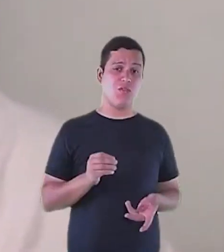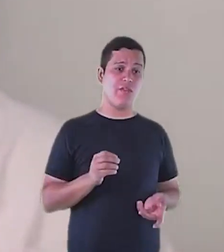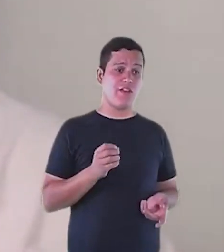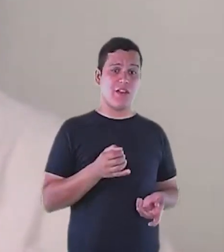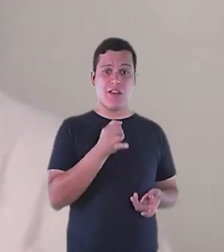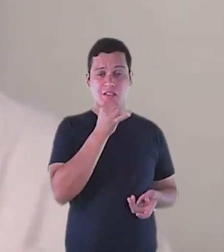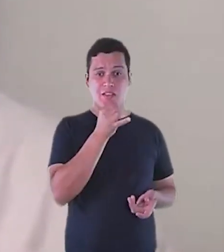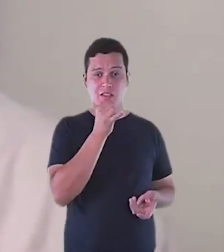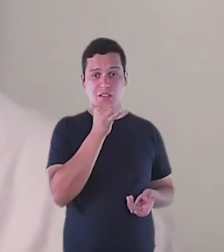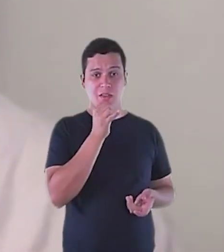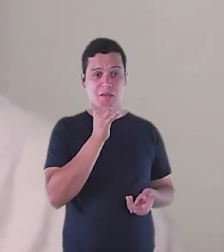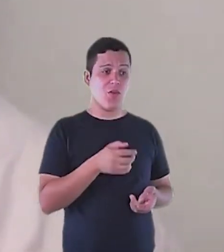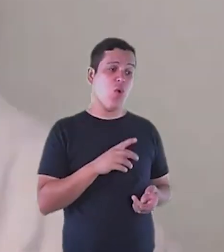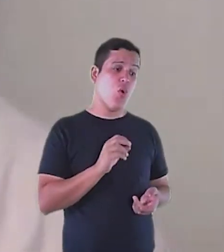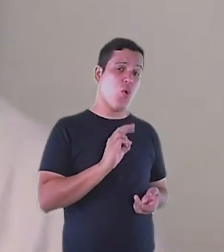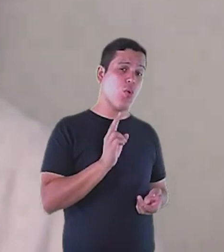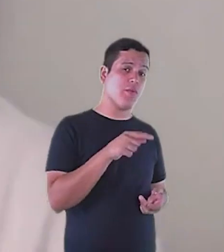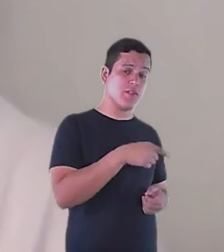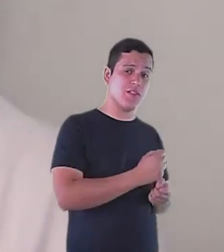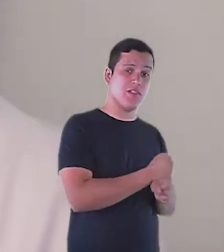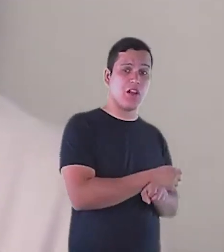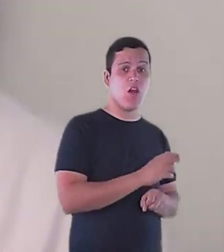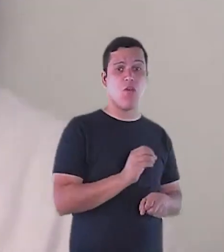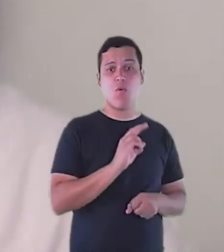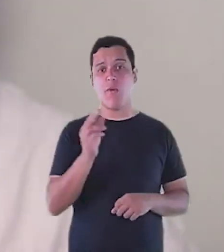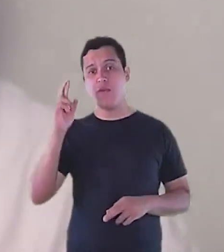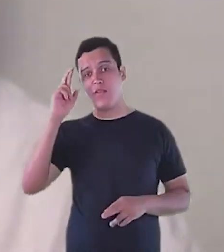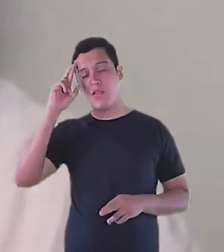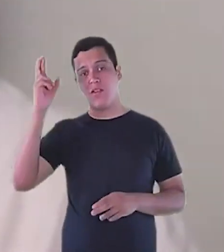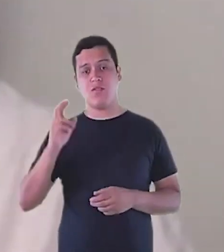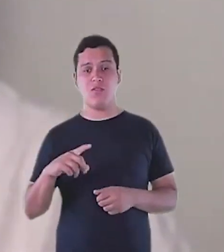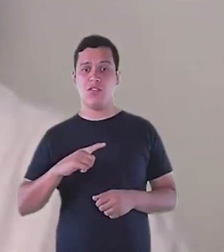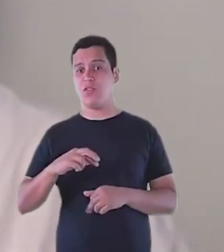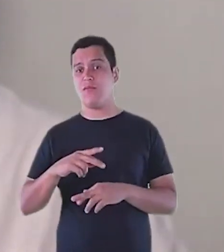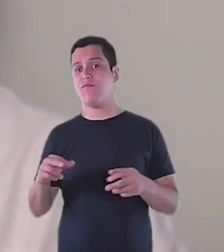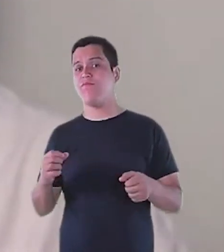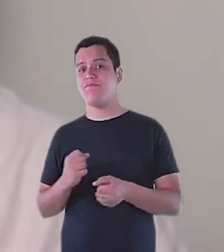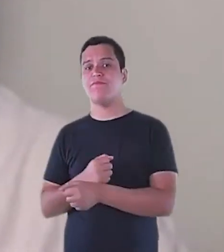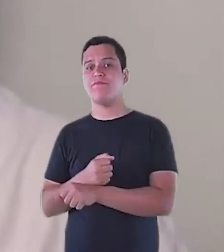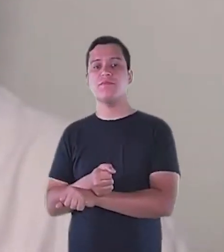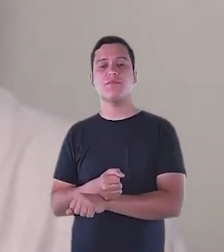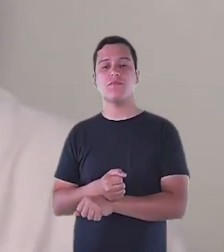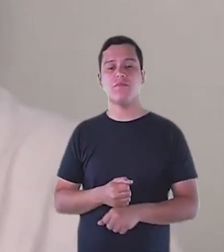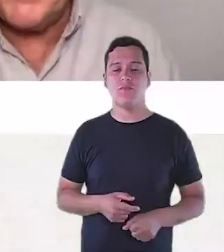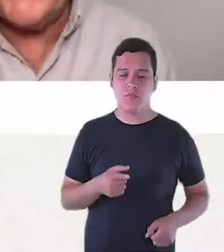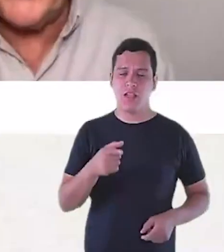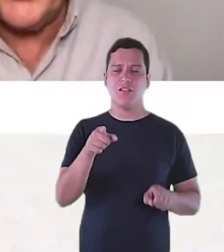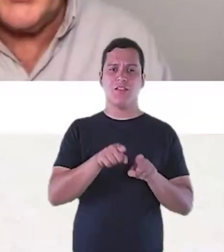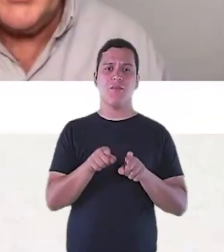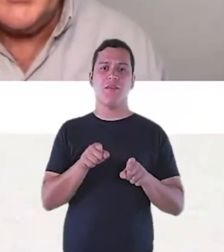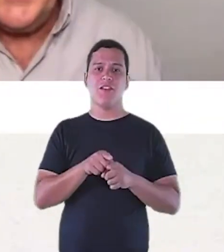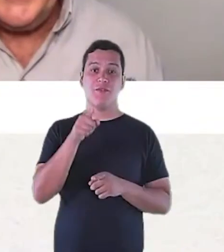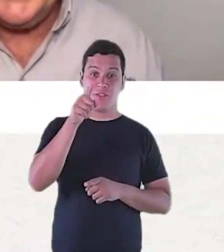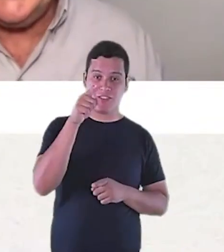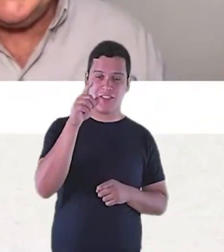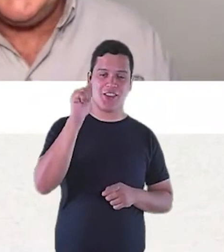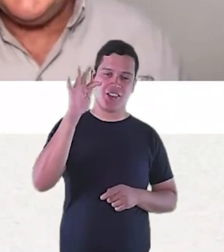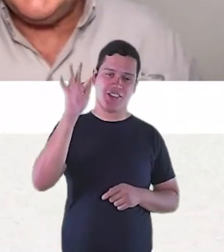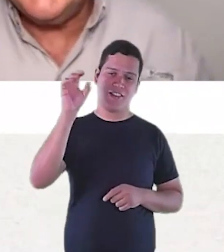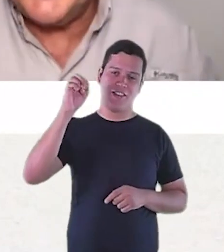escravos. Ao ponto de eu abri o livro, aliás, com a sua colaboração, Afonso, porque você que me